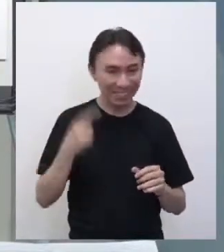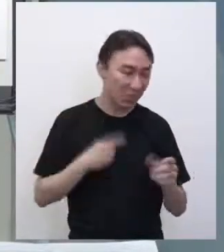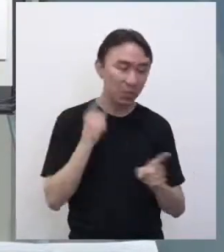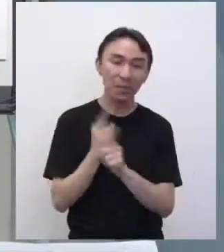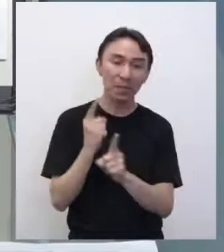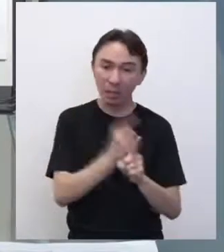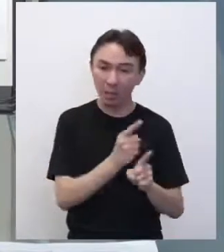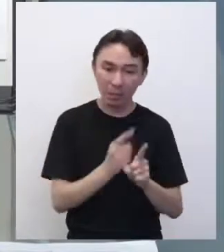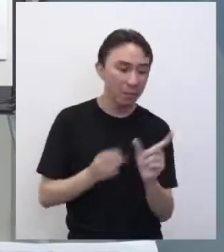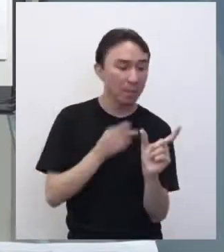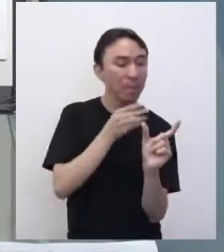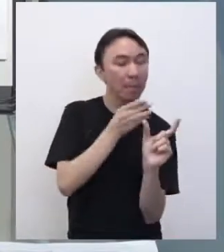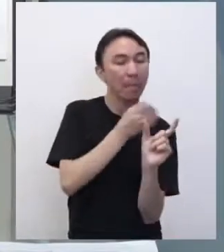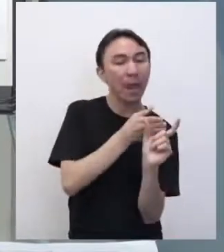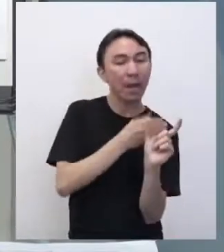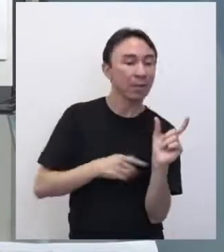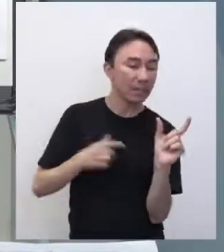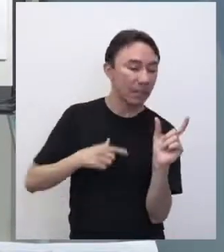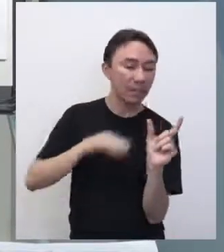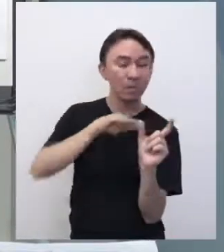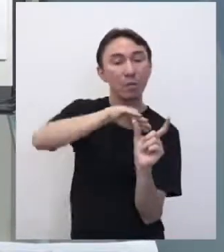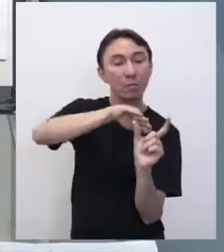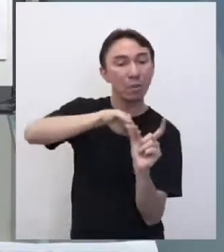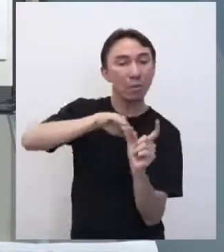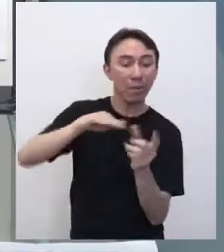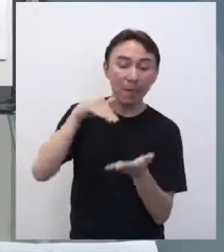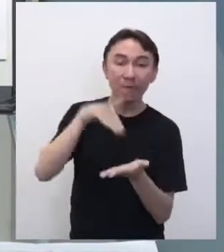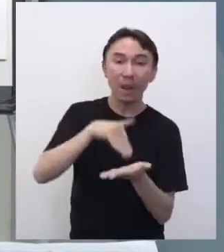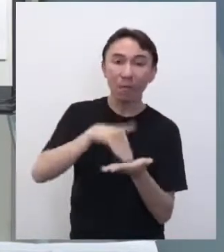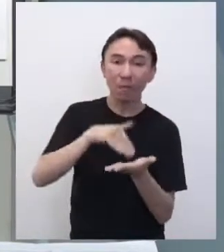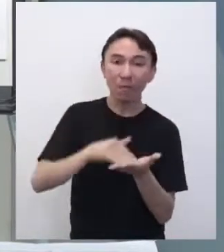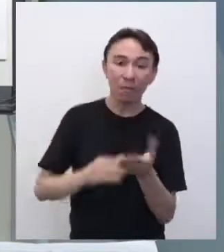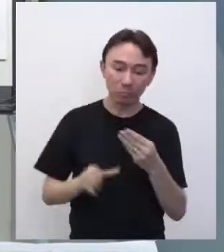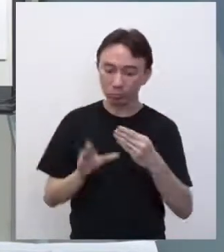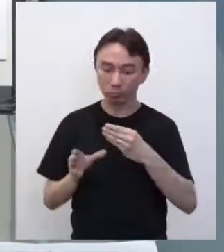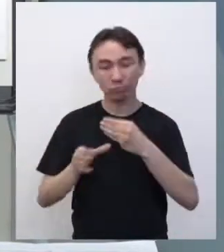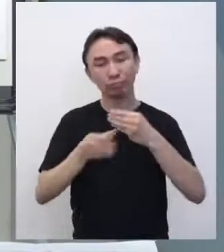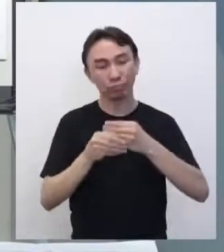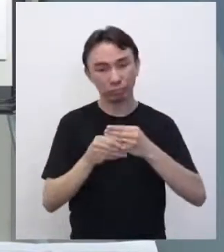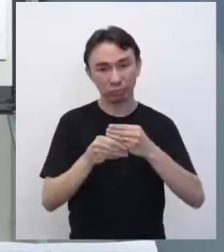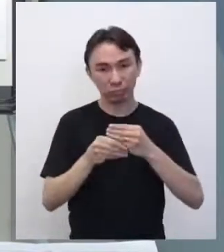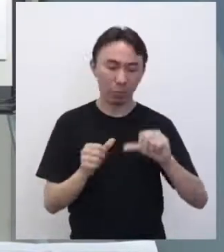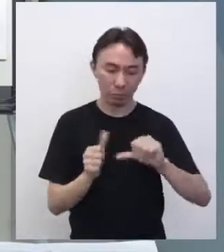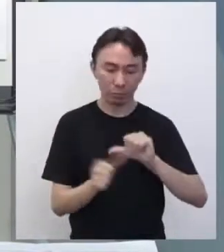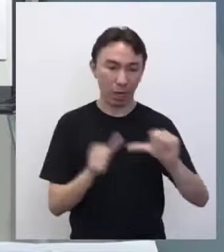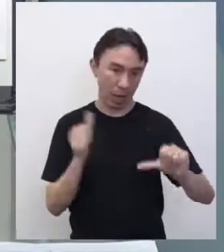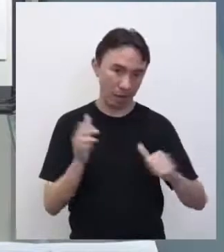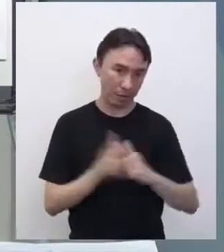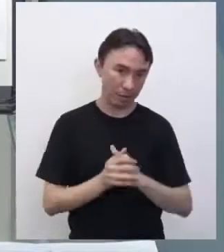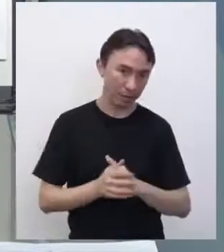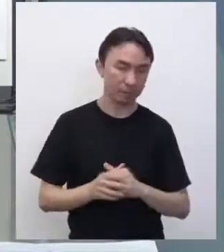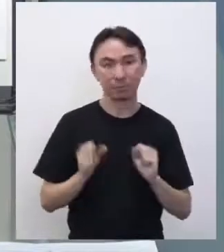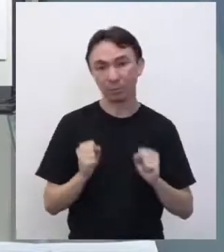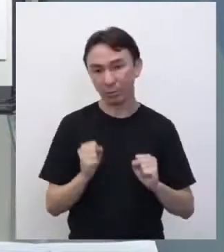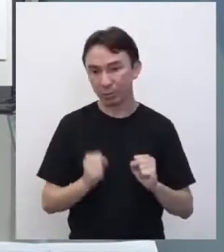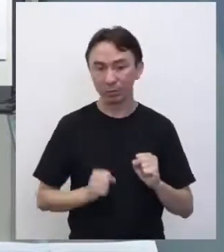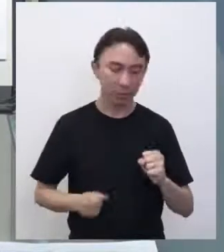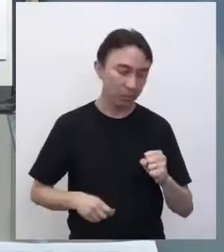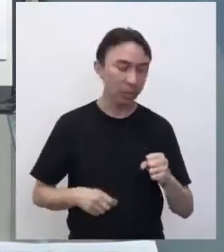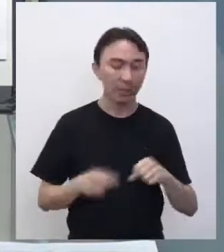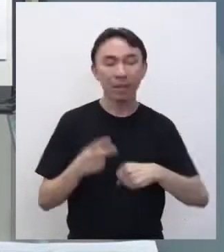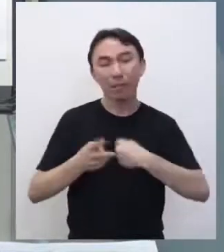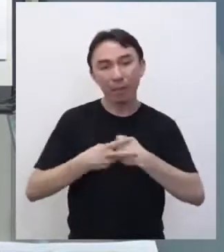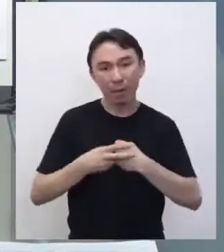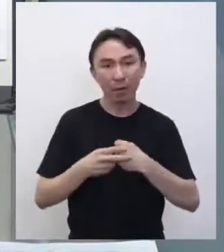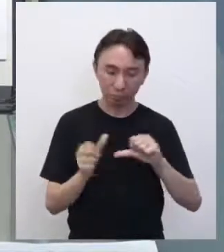sufixo, né? Então, lembrando, sufixo é aquilo que a gente acrescenta ao final da palavra para transformá-la. A gente pode transformar um verbo em um substantivo, né?